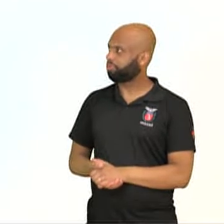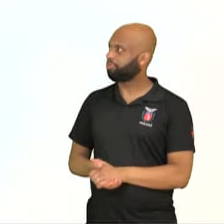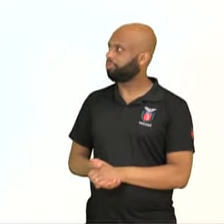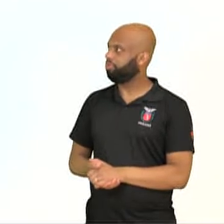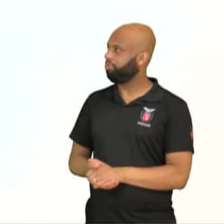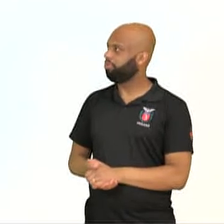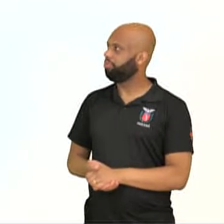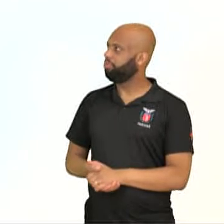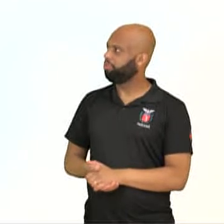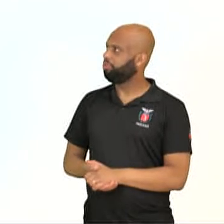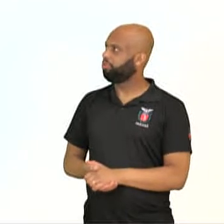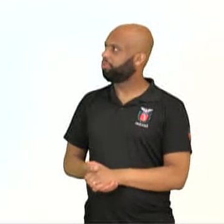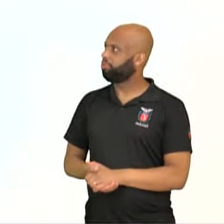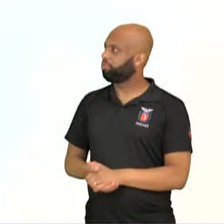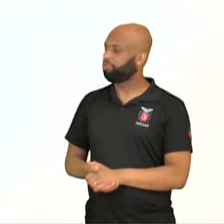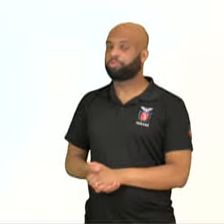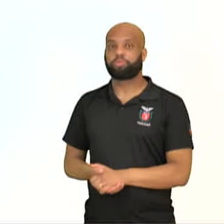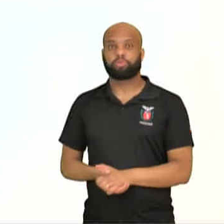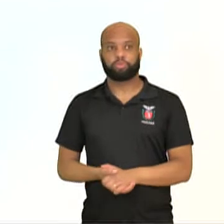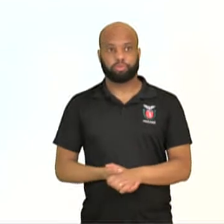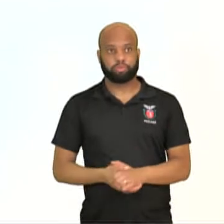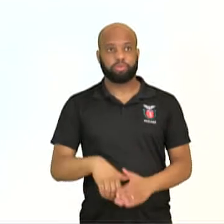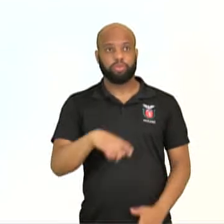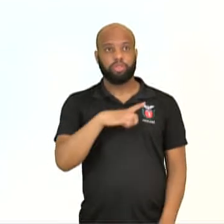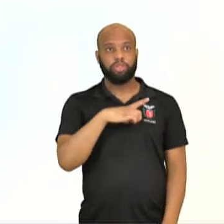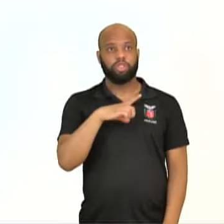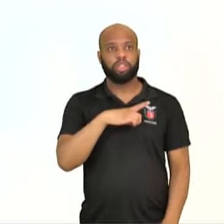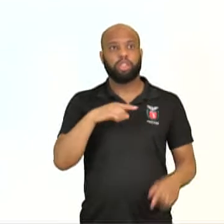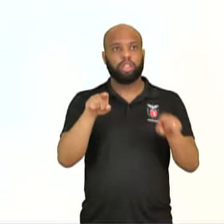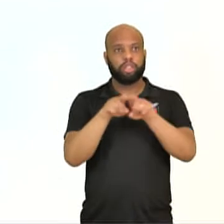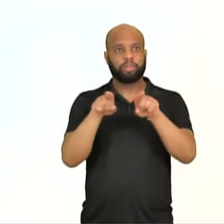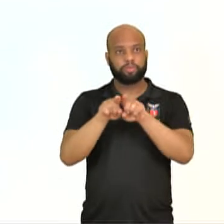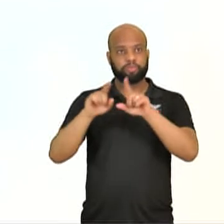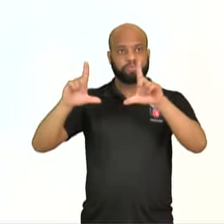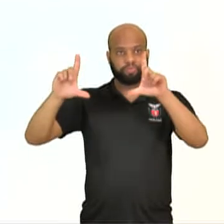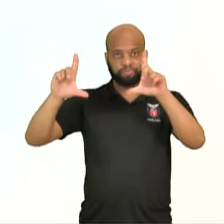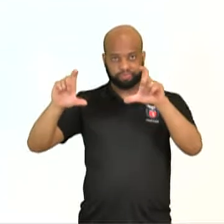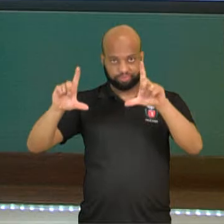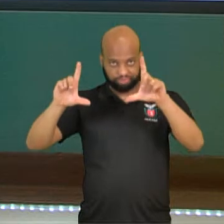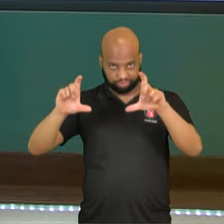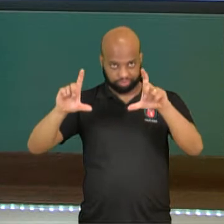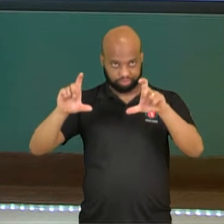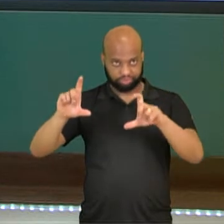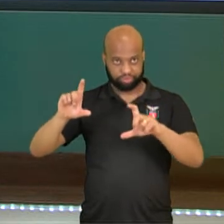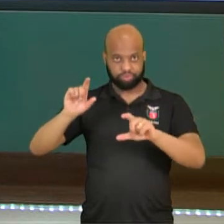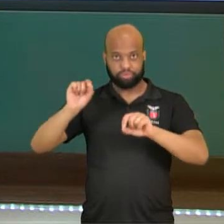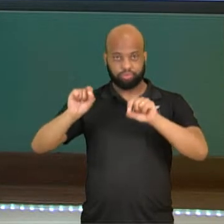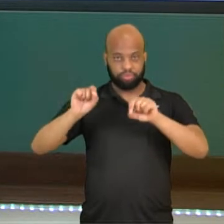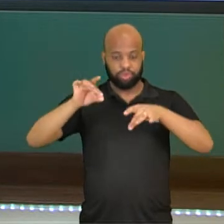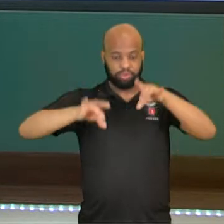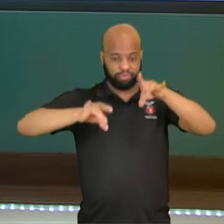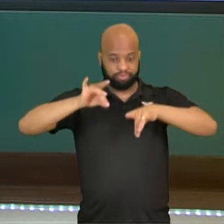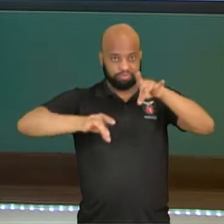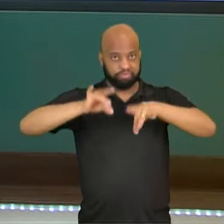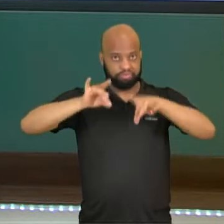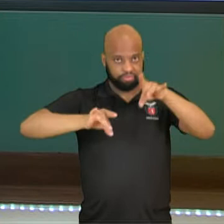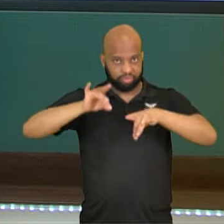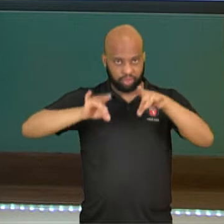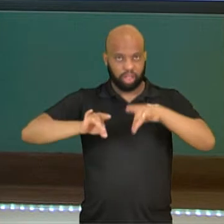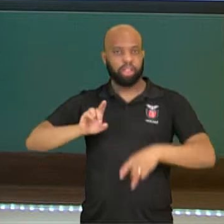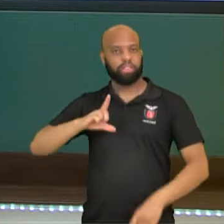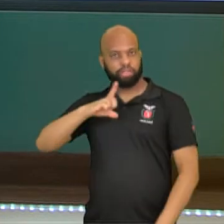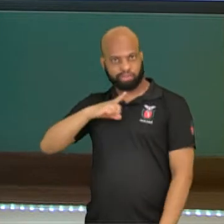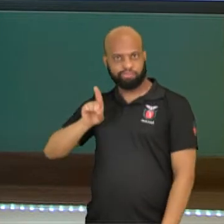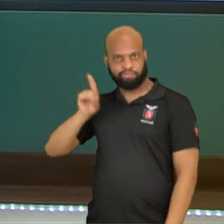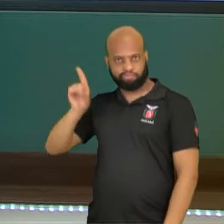Múrcia, inclusive temos aqui a fachada do teatro, a imagem que o professor